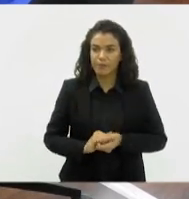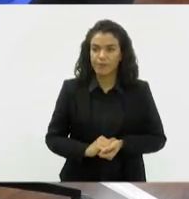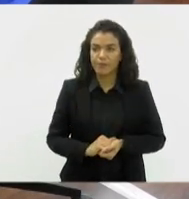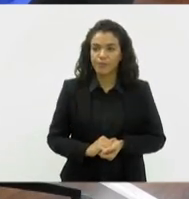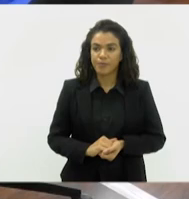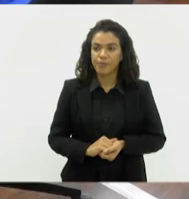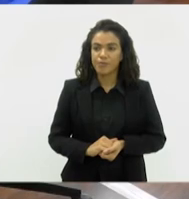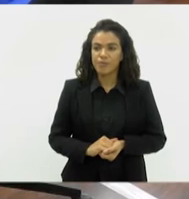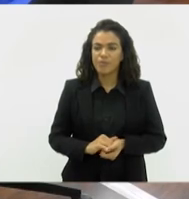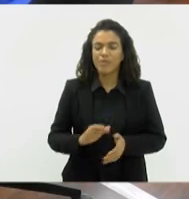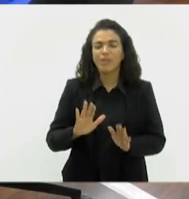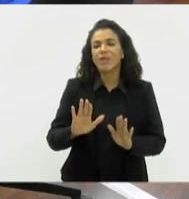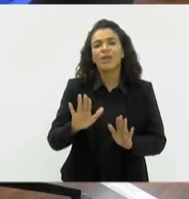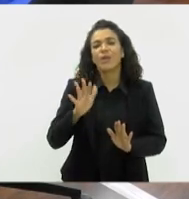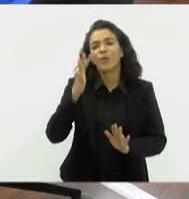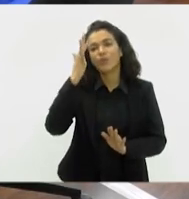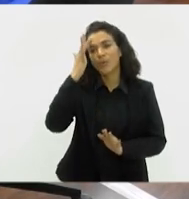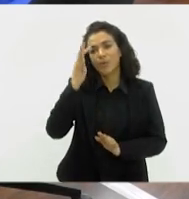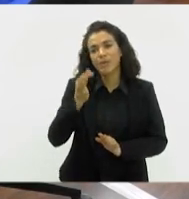errado. Eu não entendo.